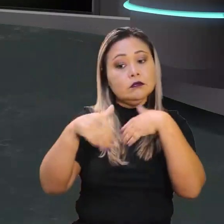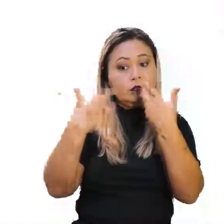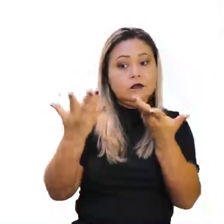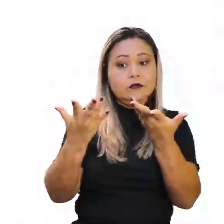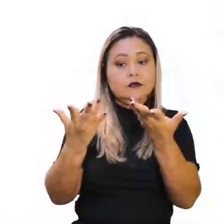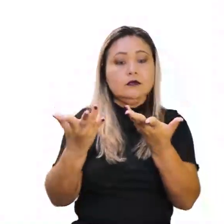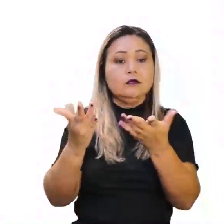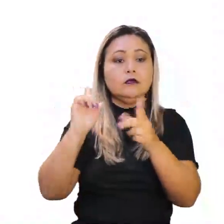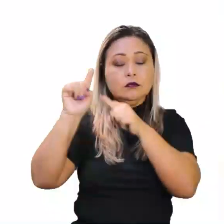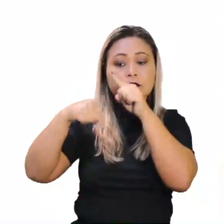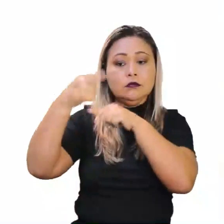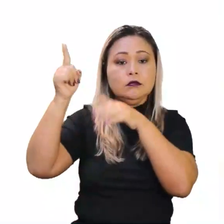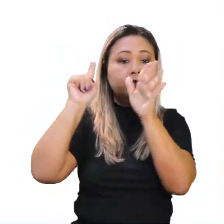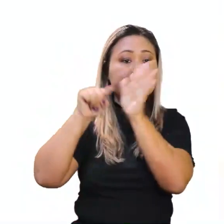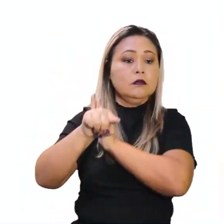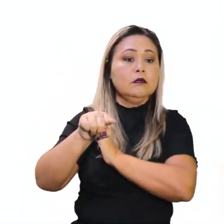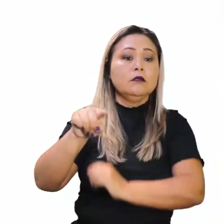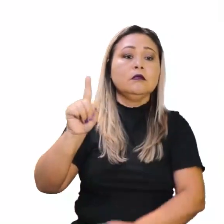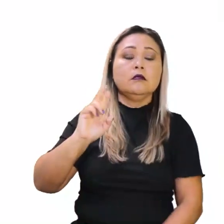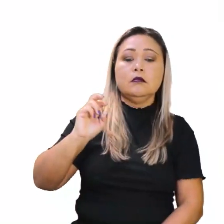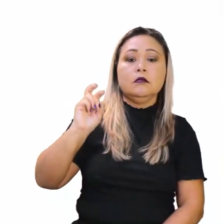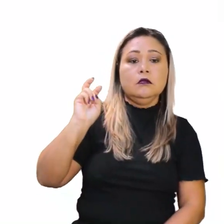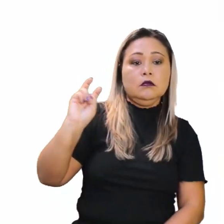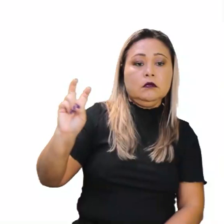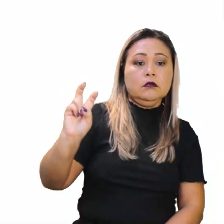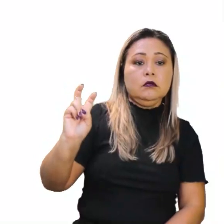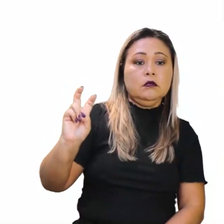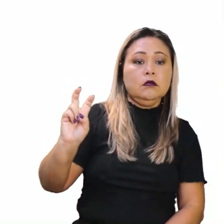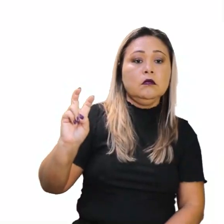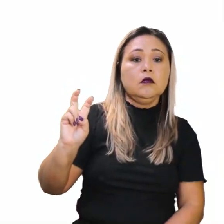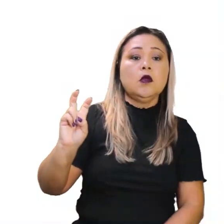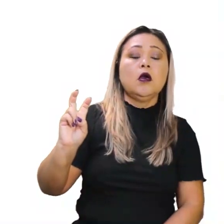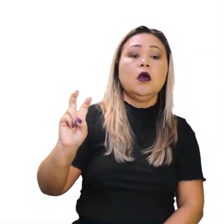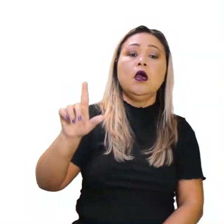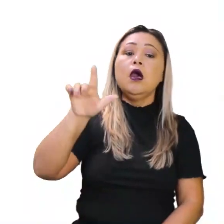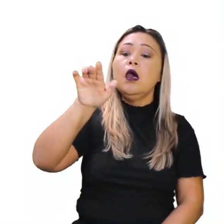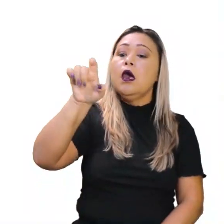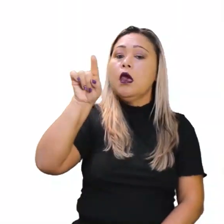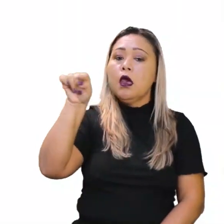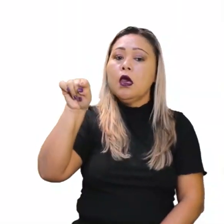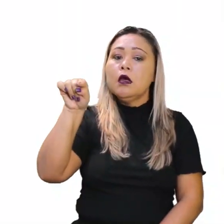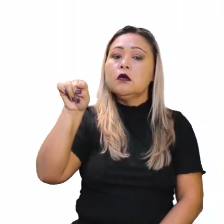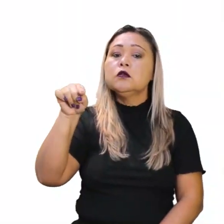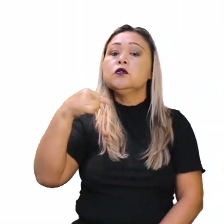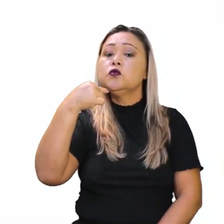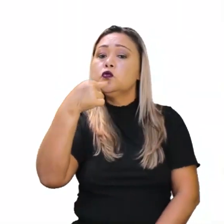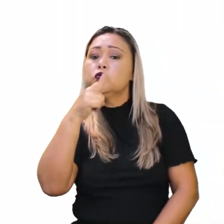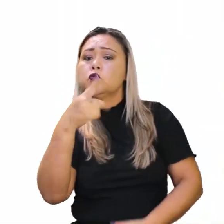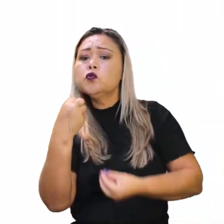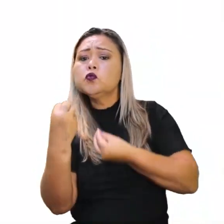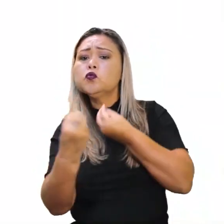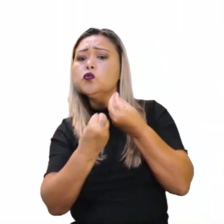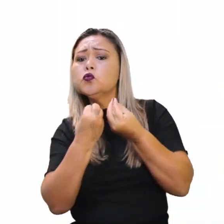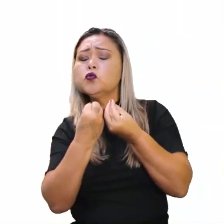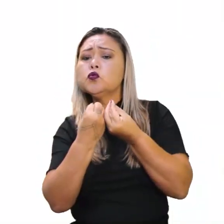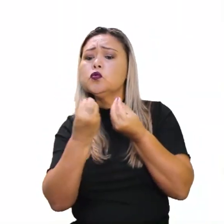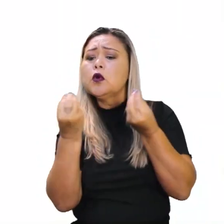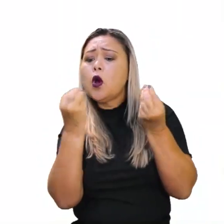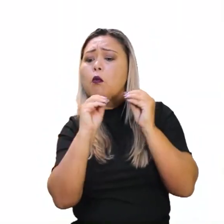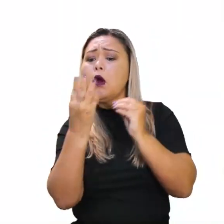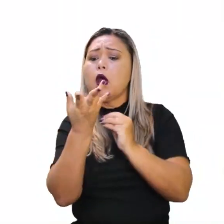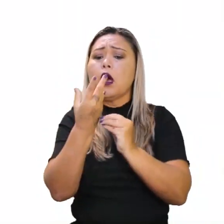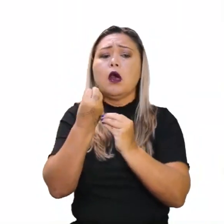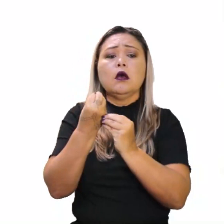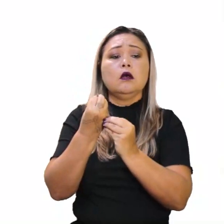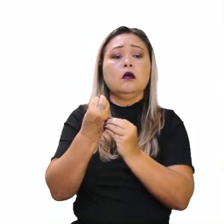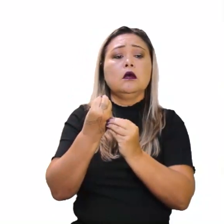lá para a nossa próxima questão. Que é a questão 5. Ele questionava o que constituía a